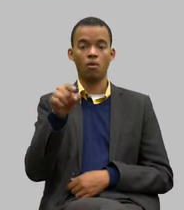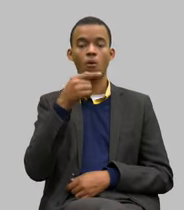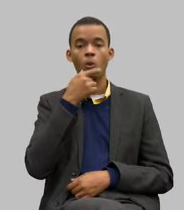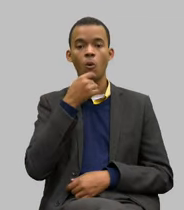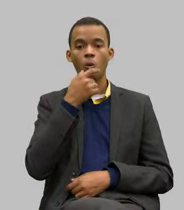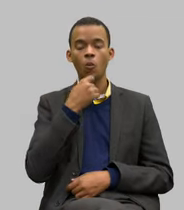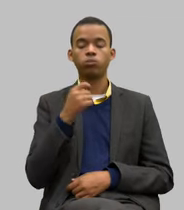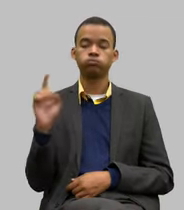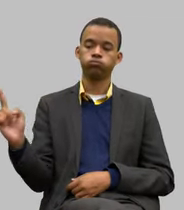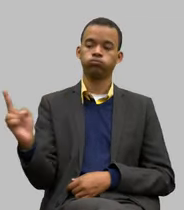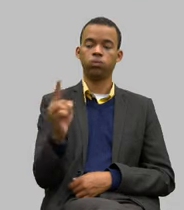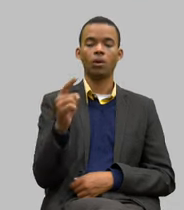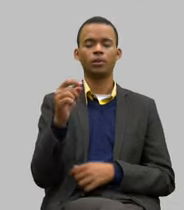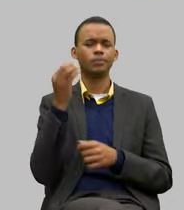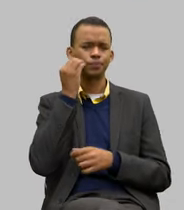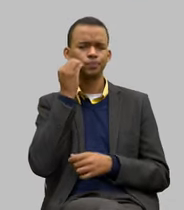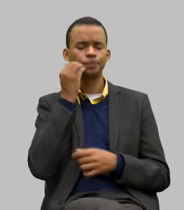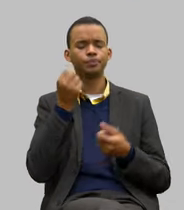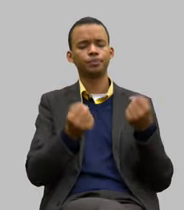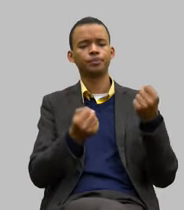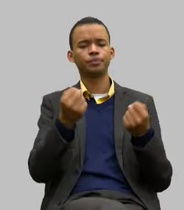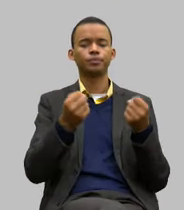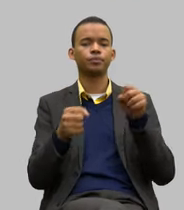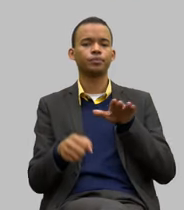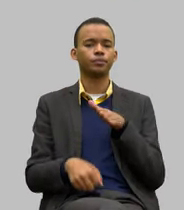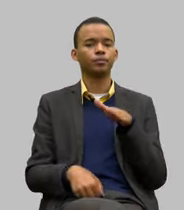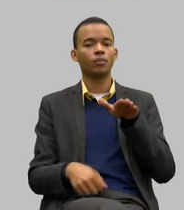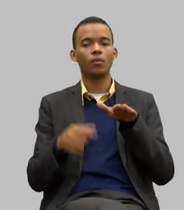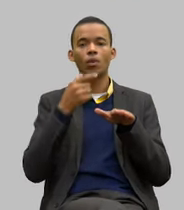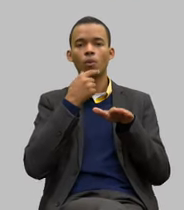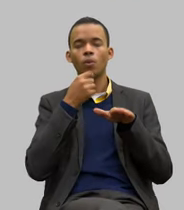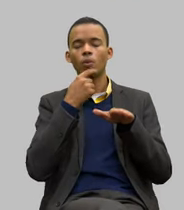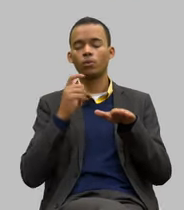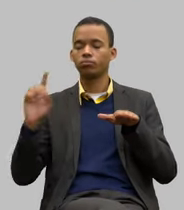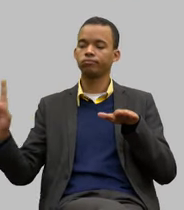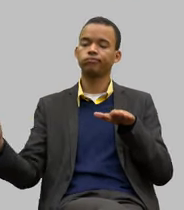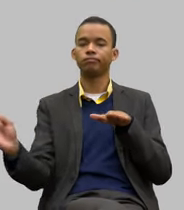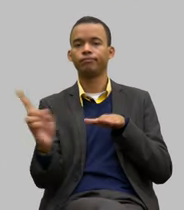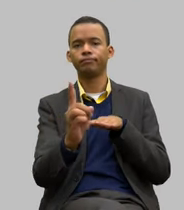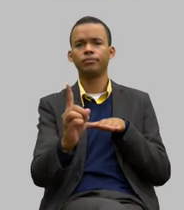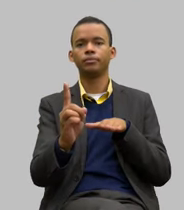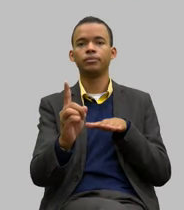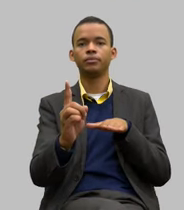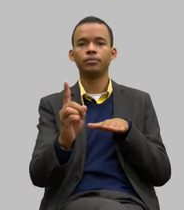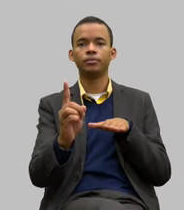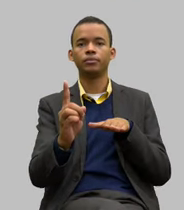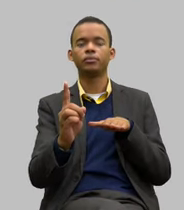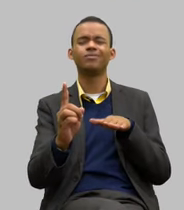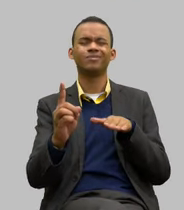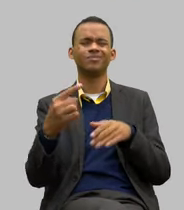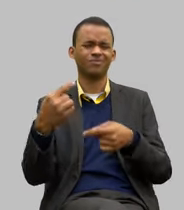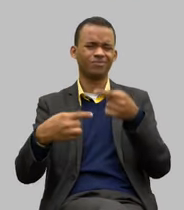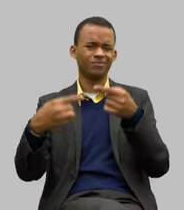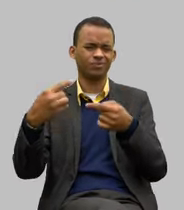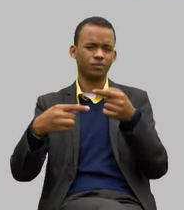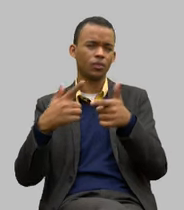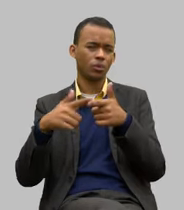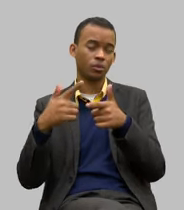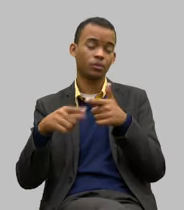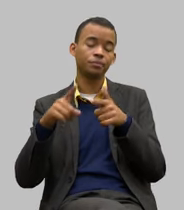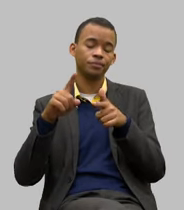organizar o carro e o cidadão acabou havendo um pequeno atrito uma questão de